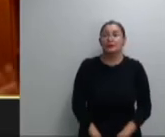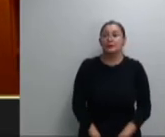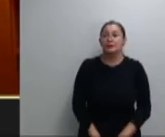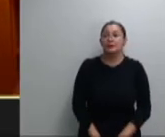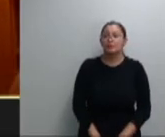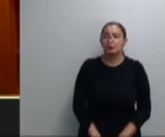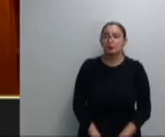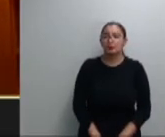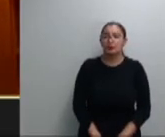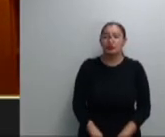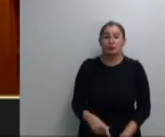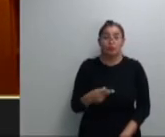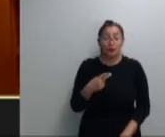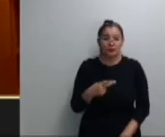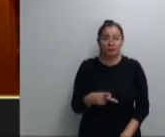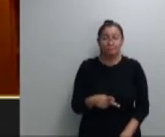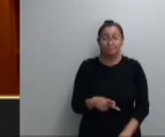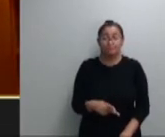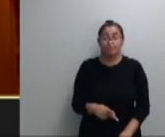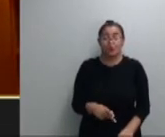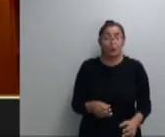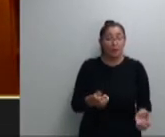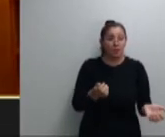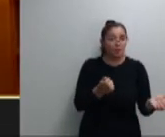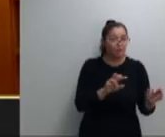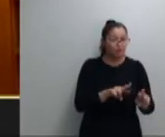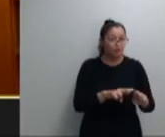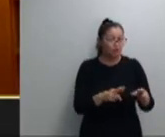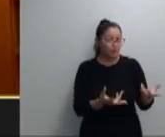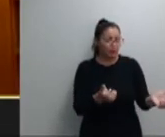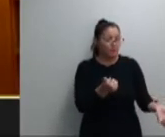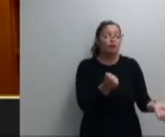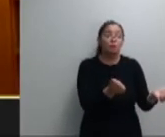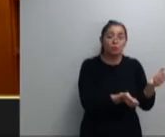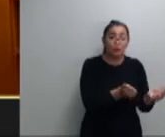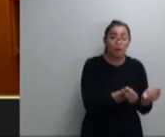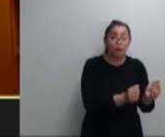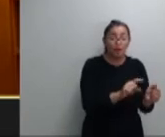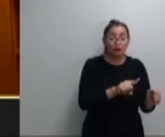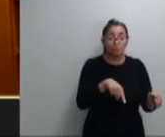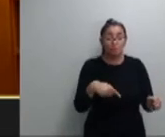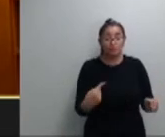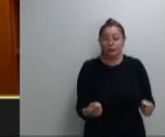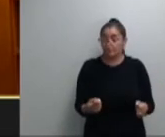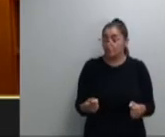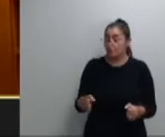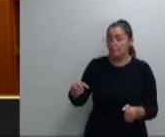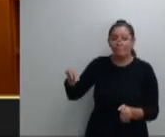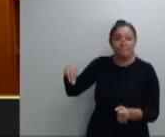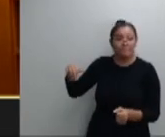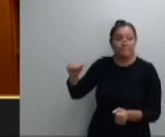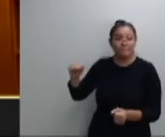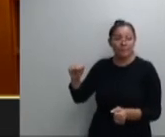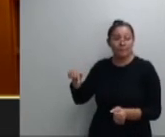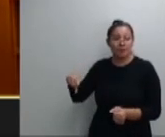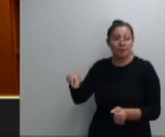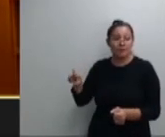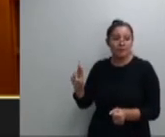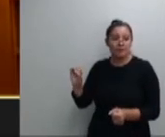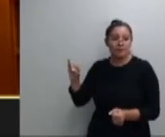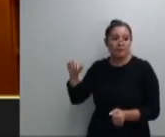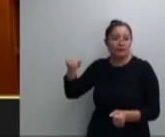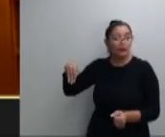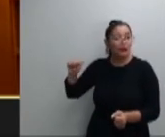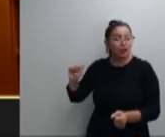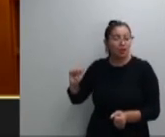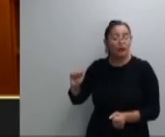veículos e, portanto, para ele, máquina diferente de veículo, entende que na legislação do IPEI não é tratado dessa forma, mas pelo contrário,